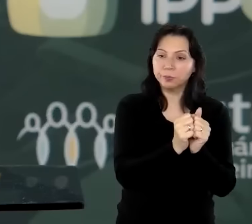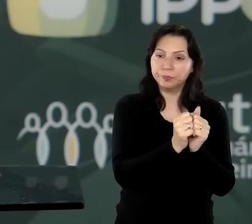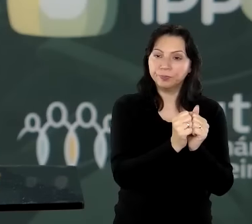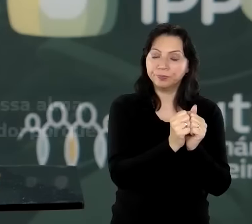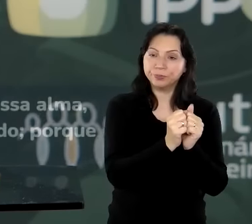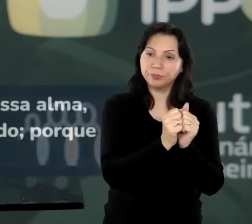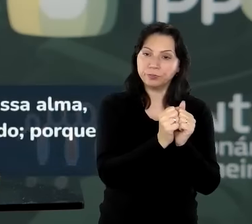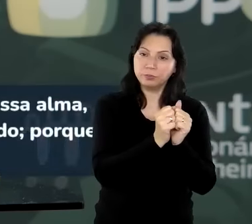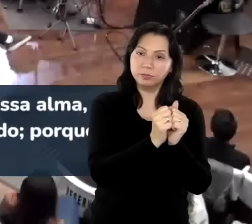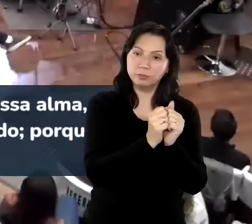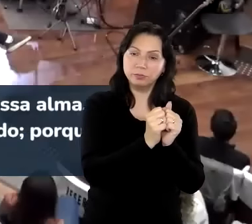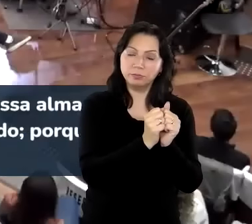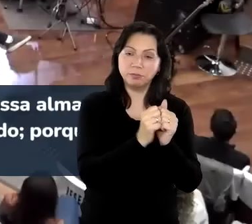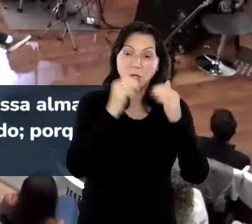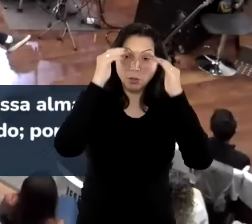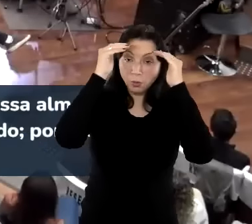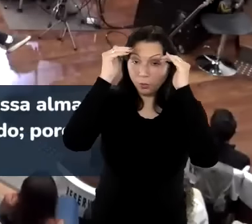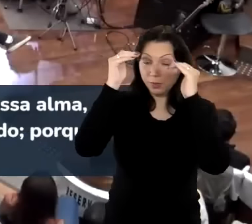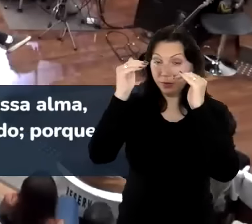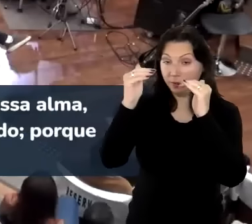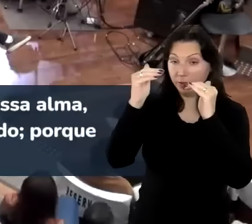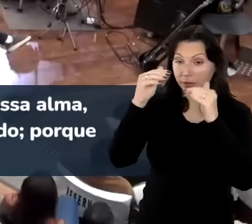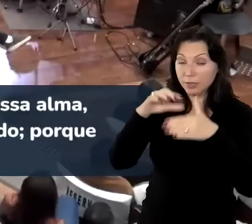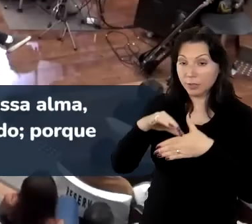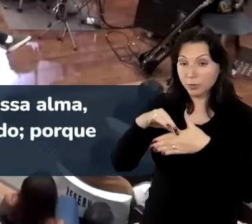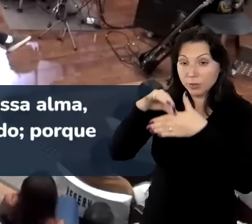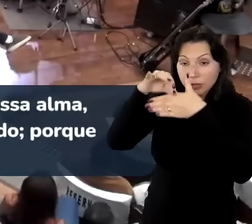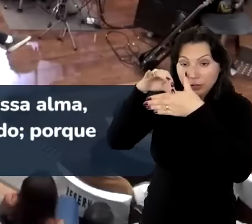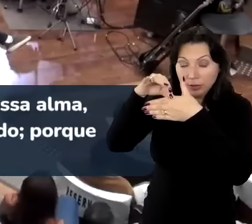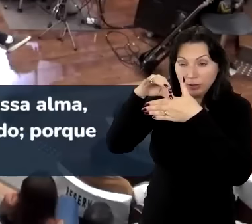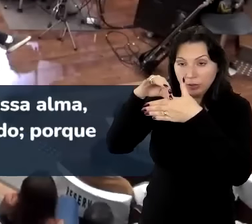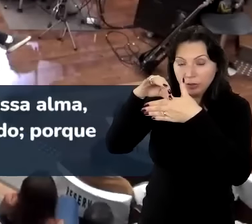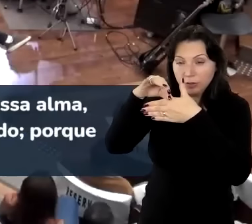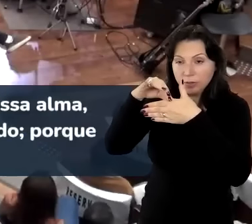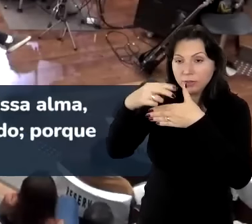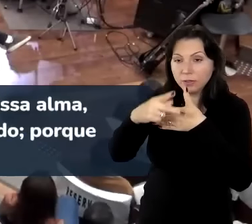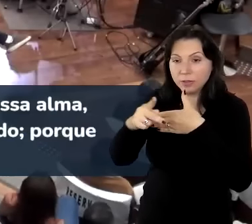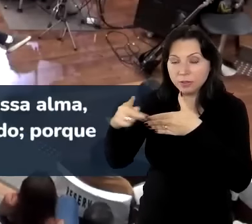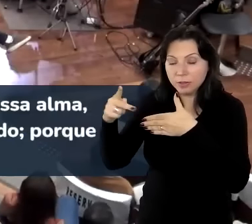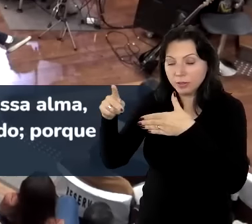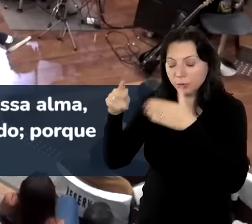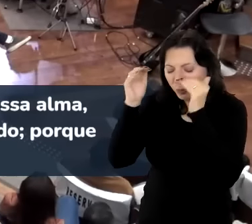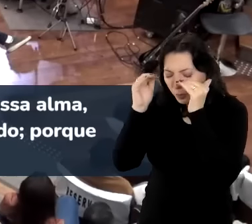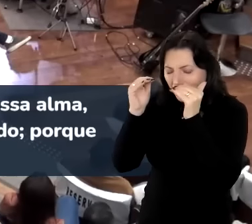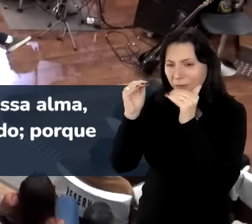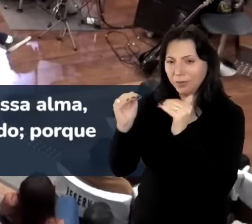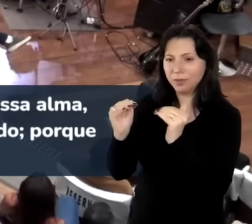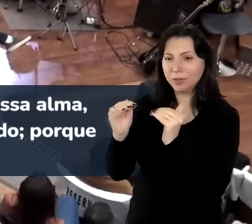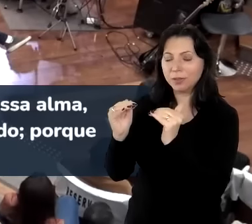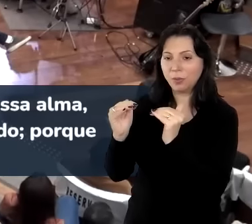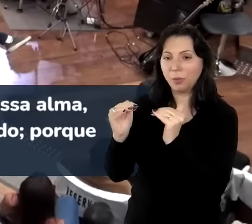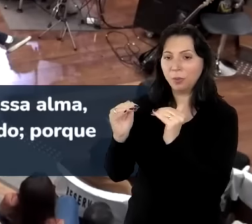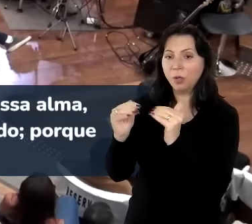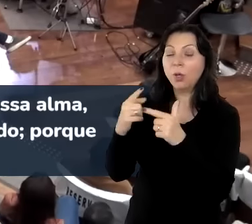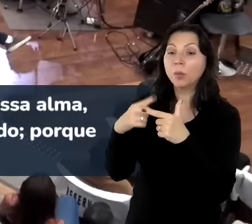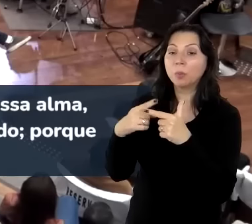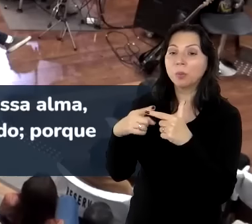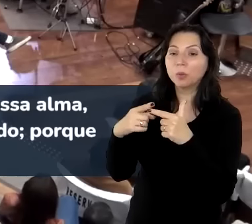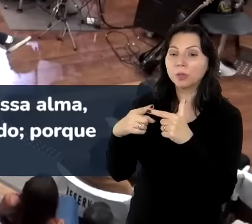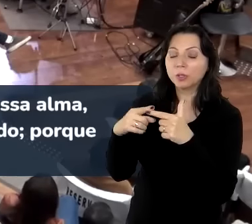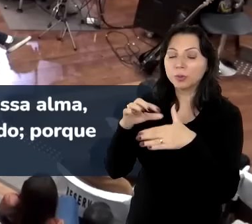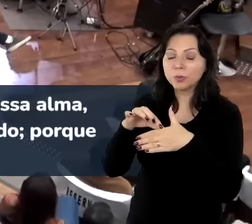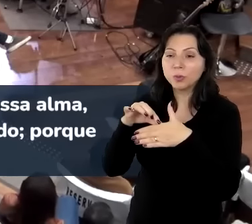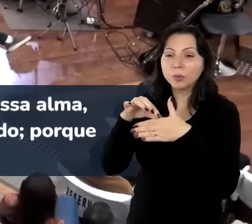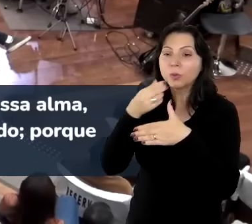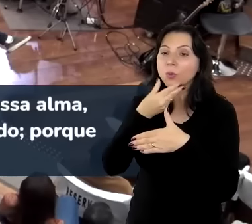juntos? Obedecei aos vossos guias, sede submissos para com eles, pois velam